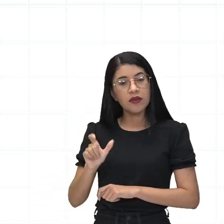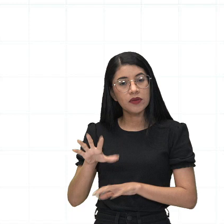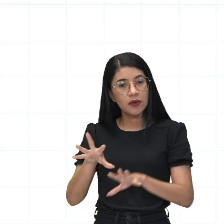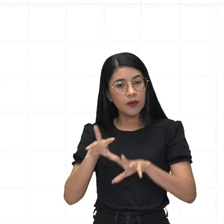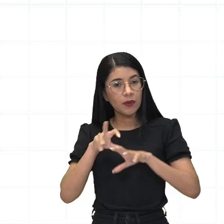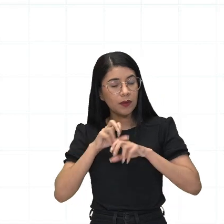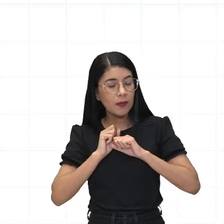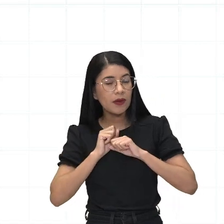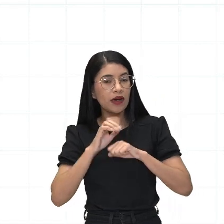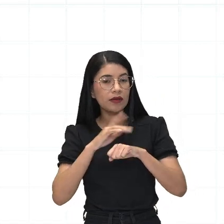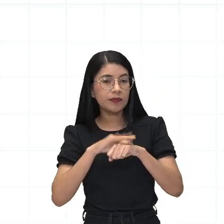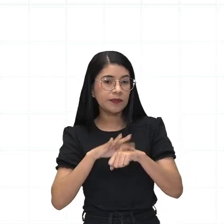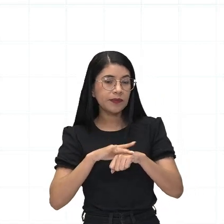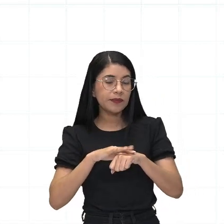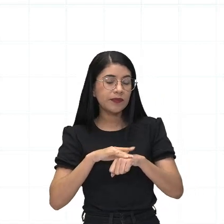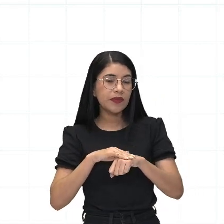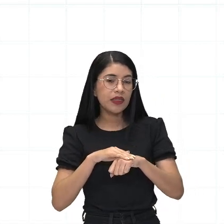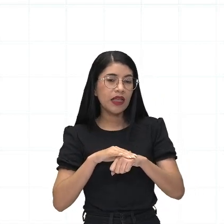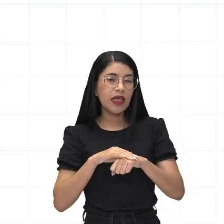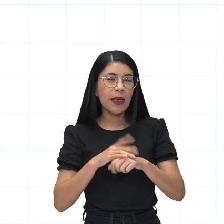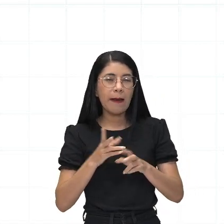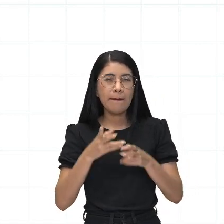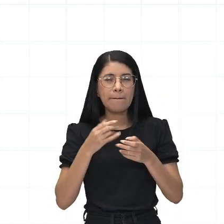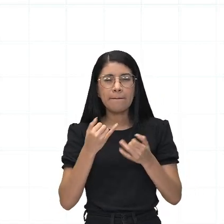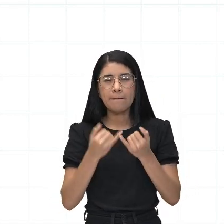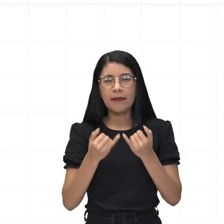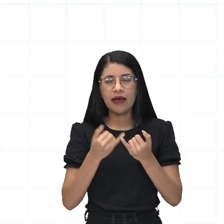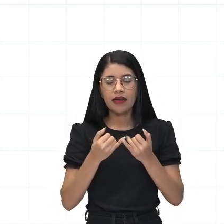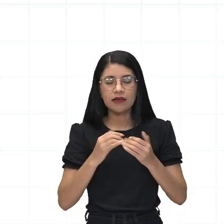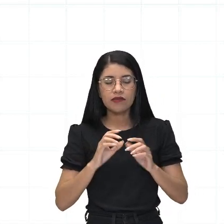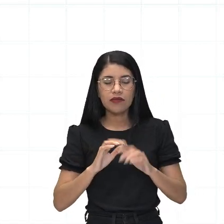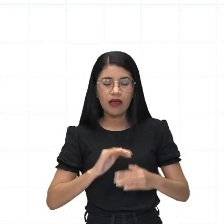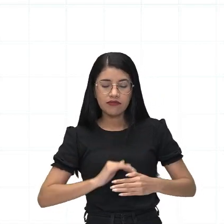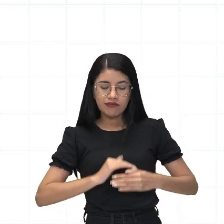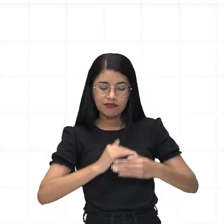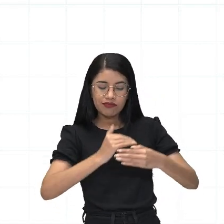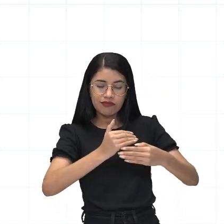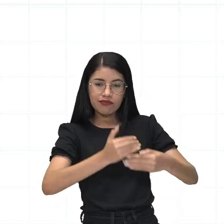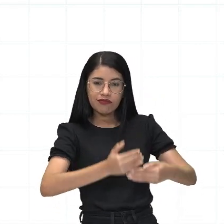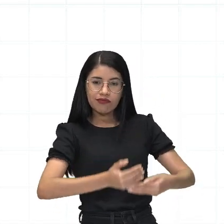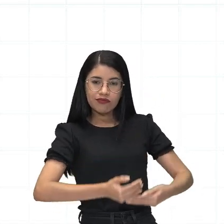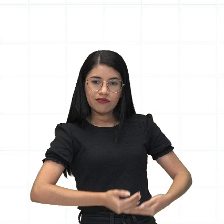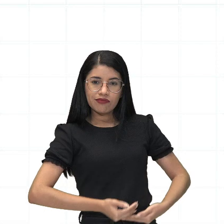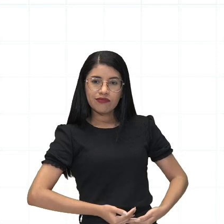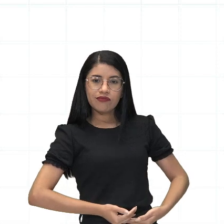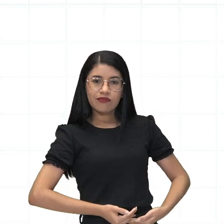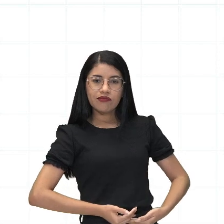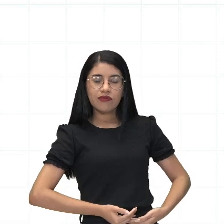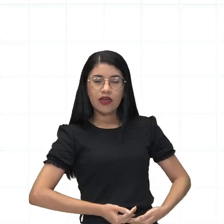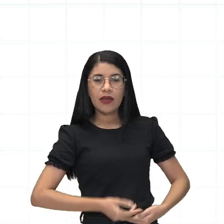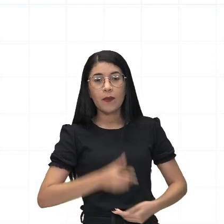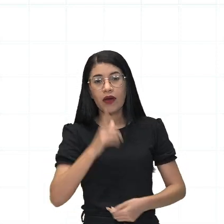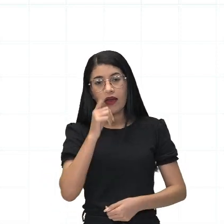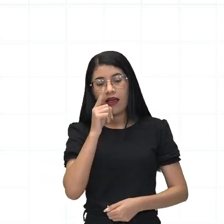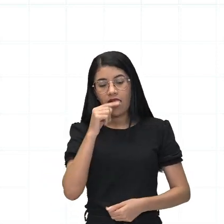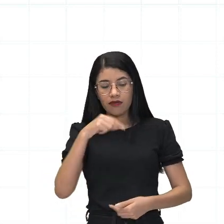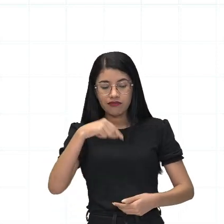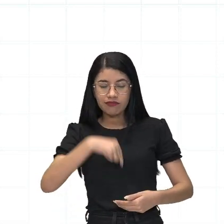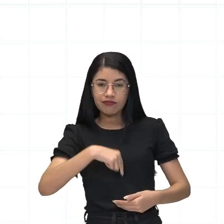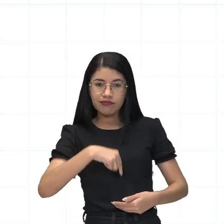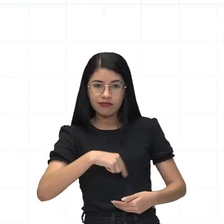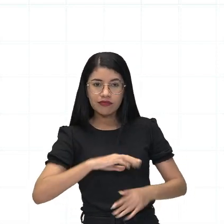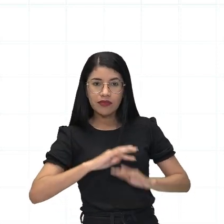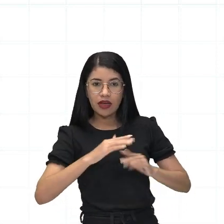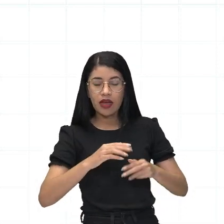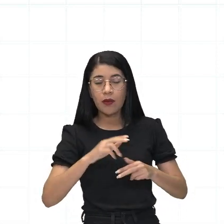pessoa doente, ela fica com aquele aumento muito grande da barriga como consequência aí